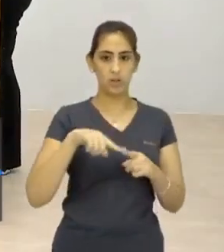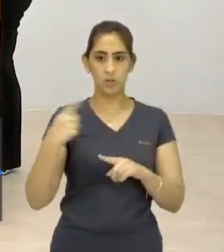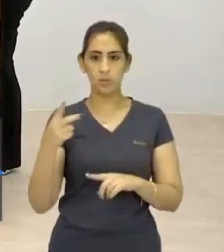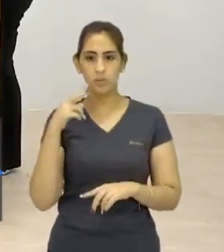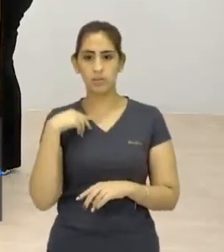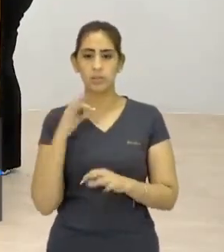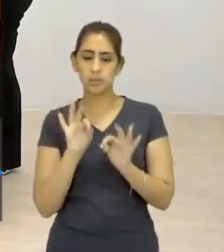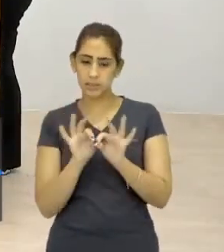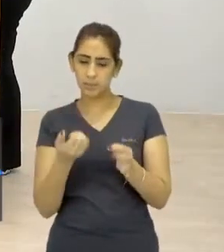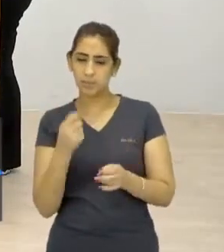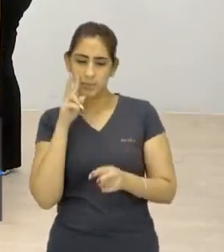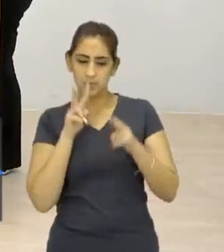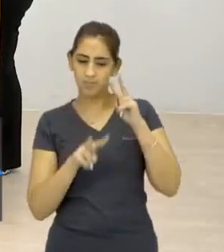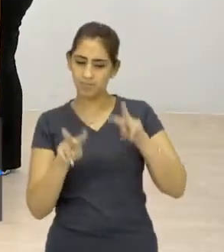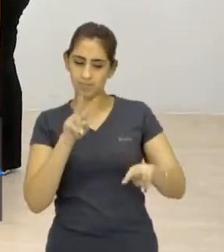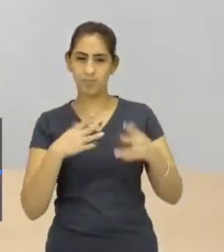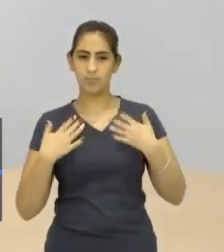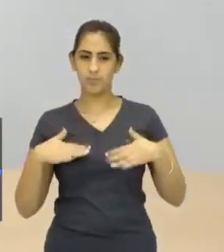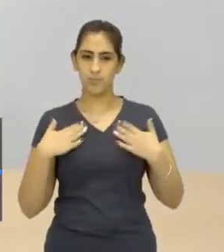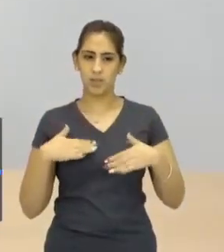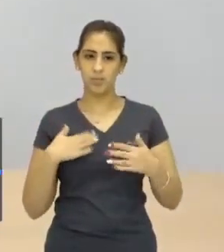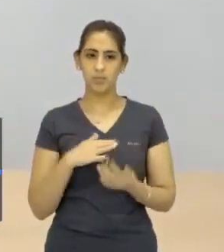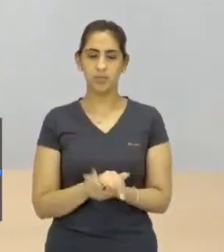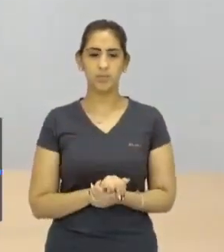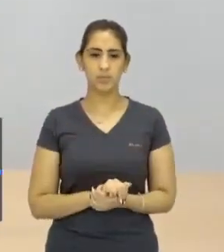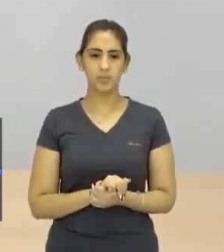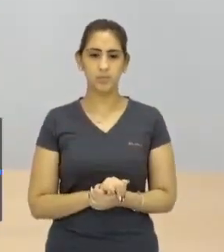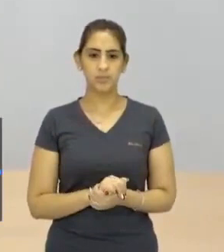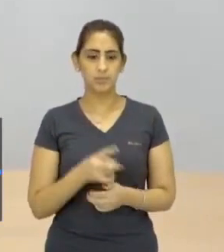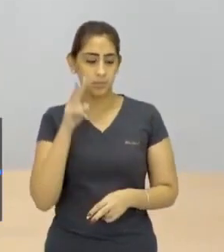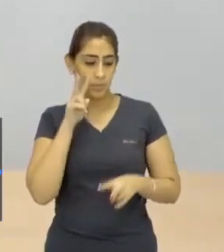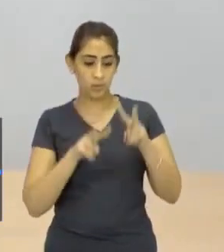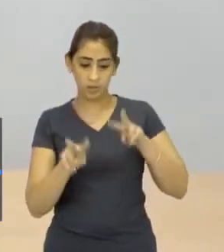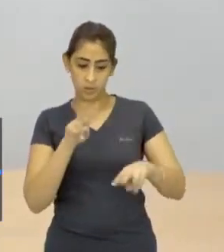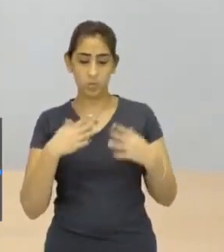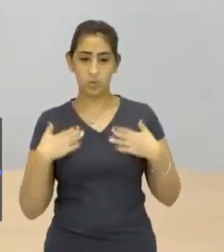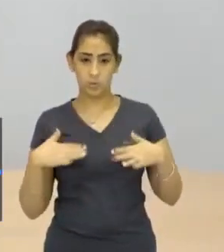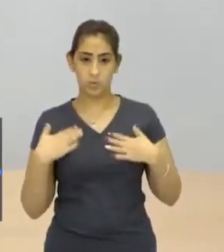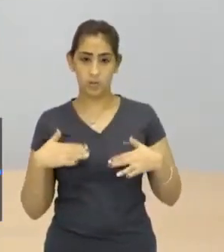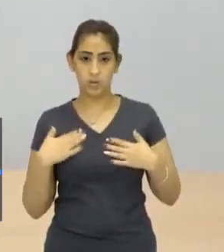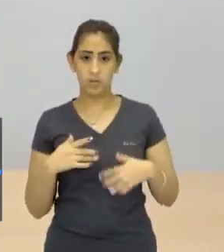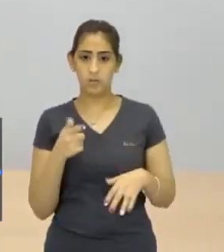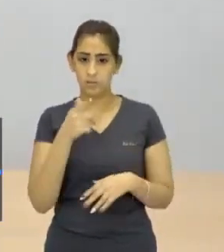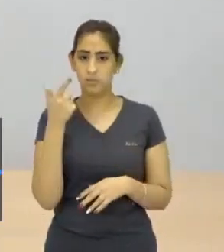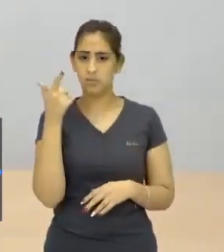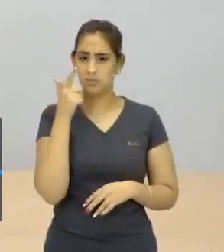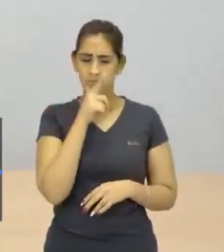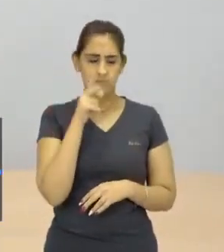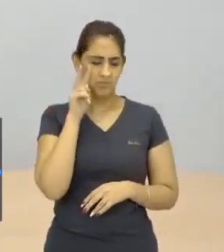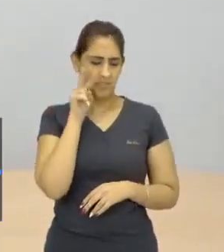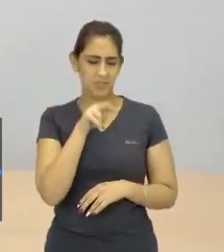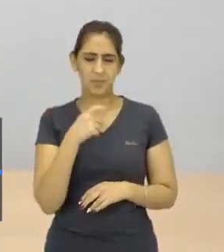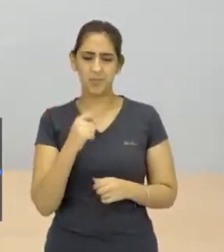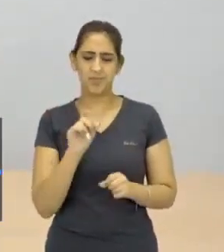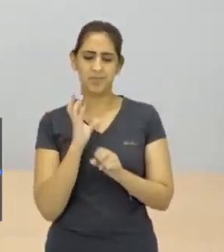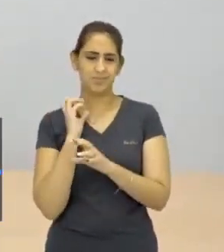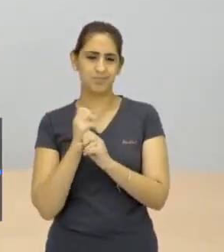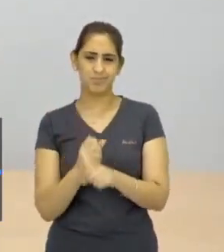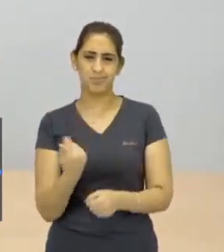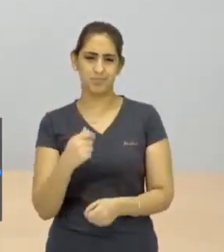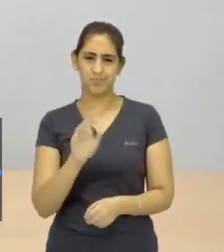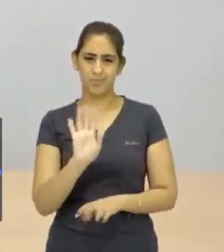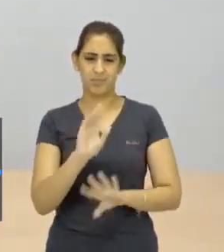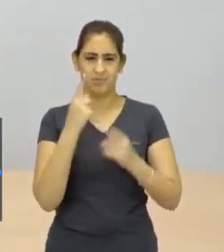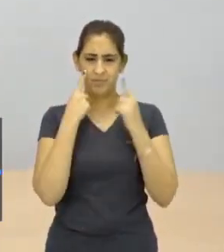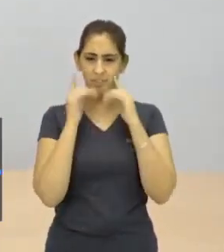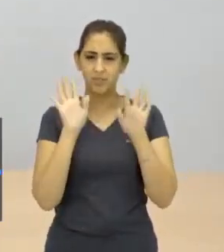com calma, né? Sim, com certeza. Olhando com calma, olha, você vai ver que você não precisa nem fazer conta e nem precisa de